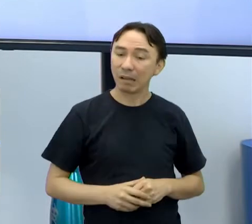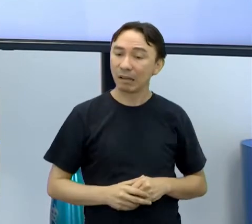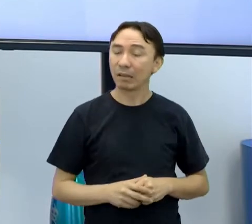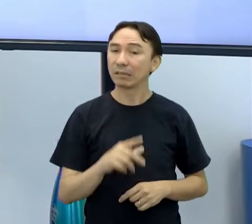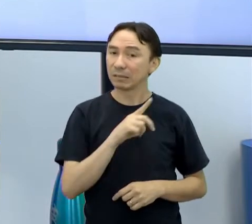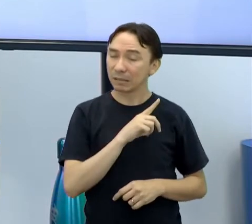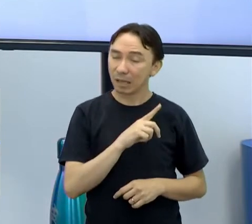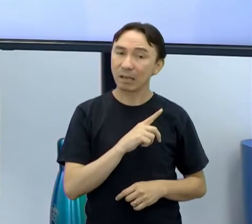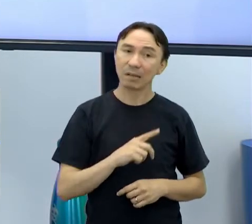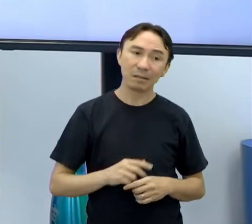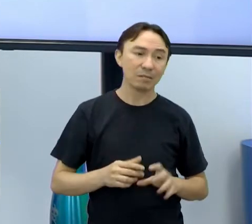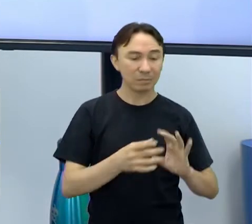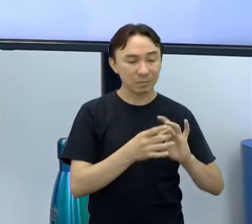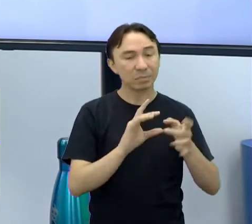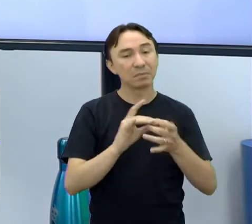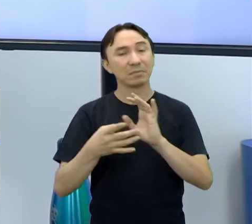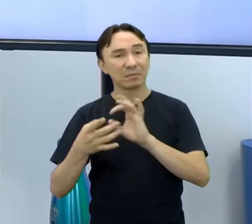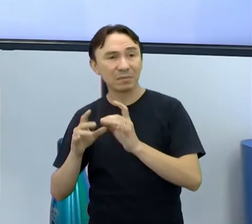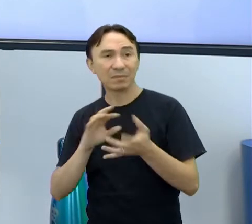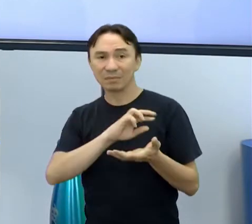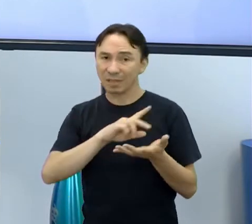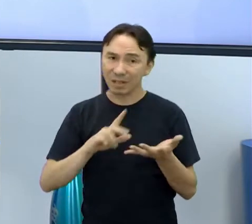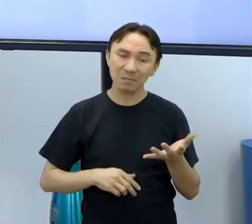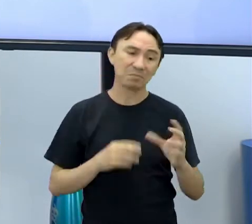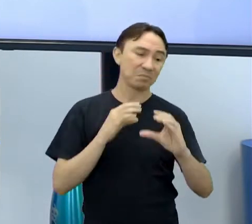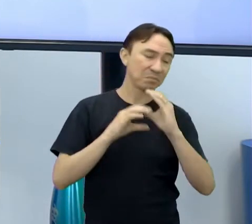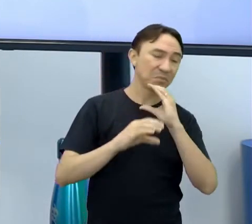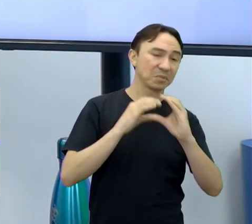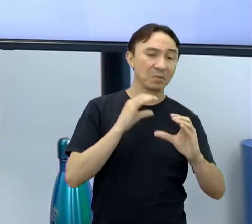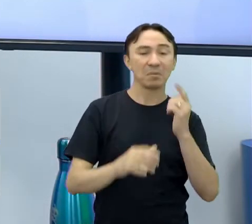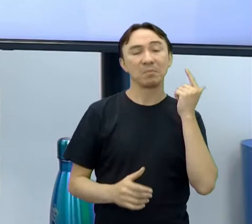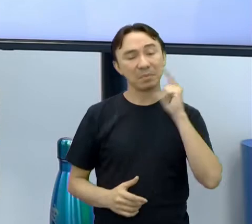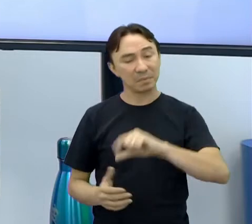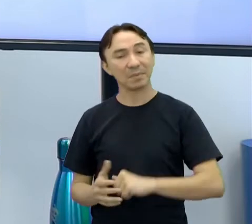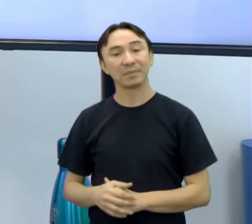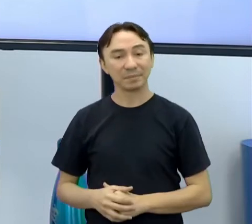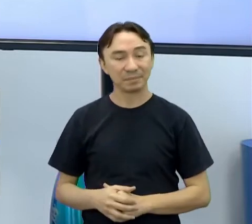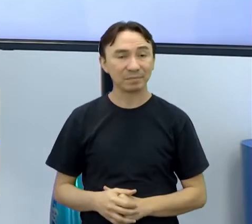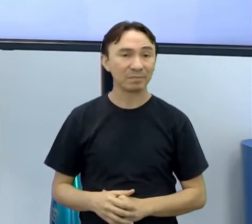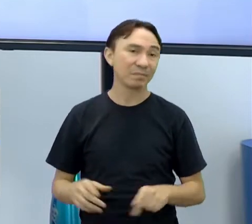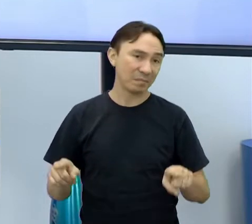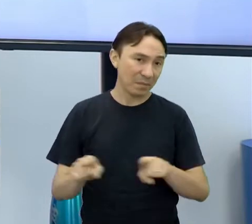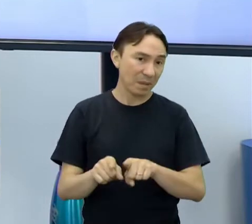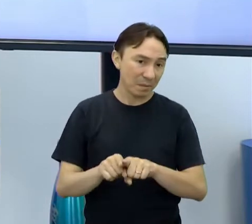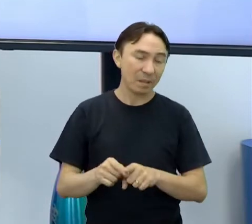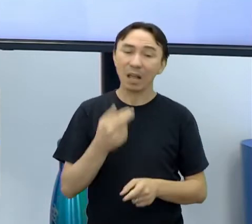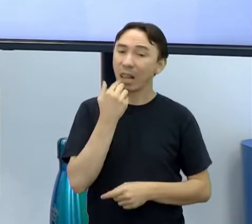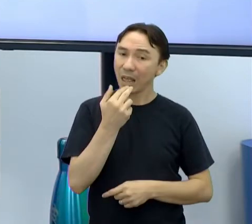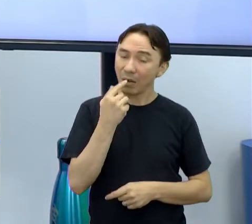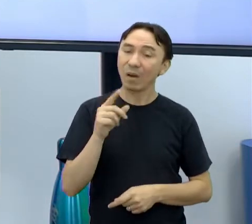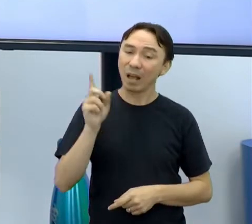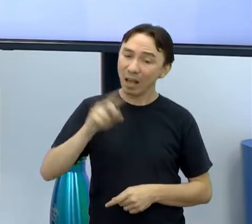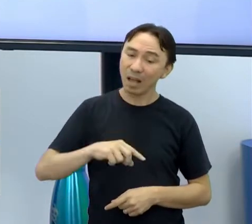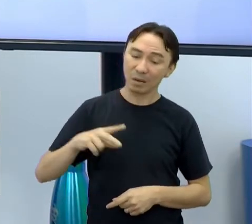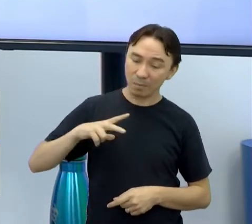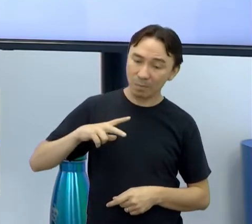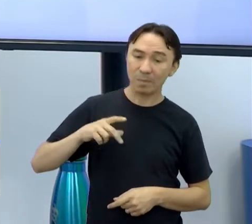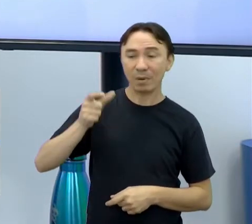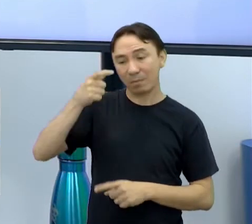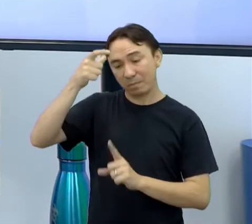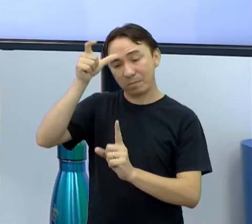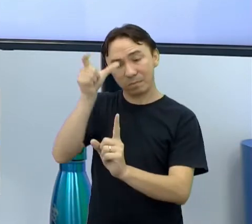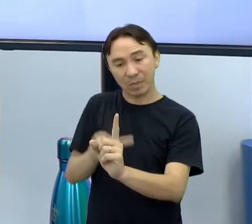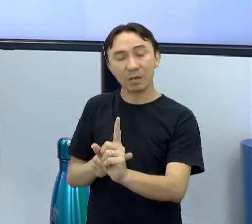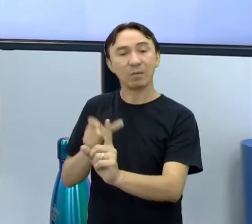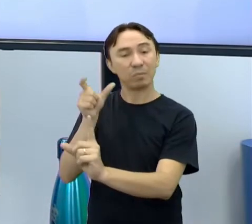tá? Então, sim, ela é individual. Nós vamos observar aqui alguns exemplos. Então, a gente aprende aí a norma padrão na